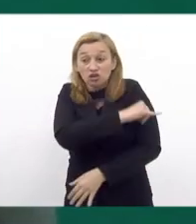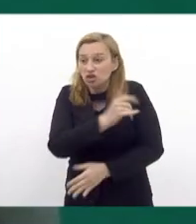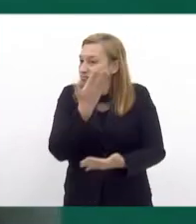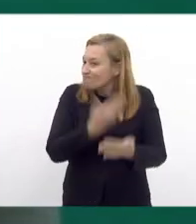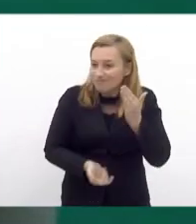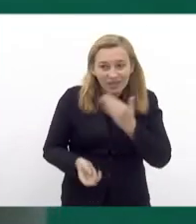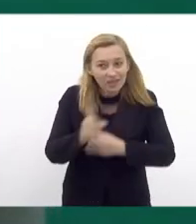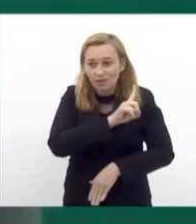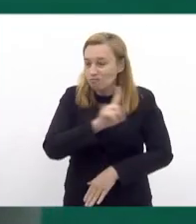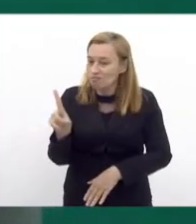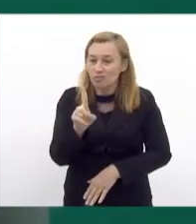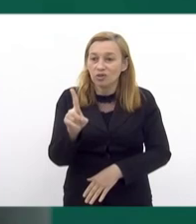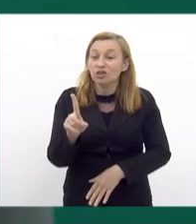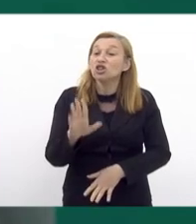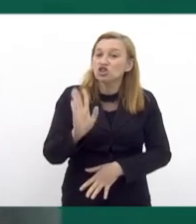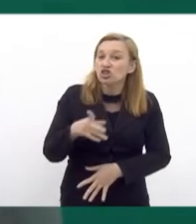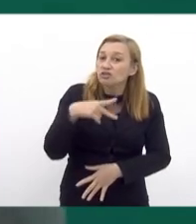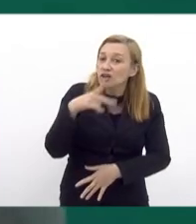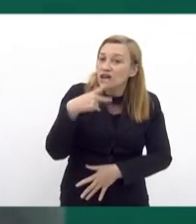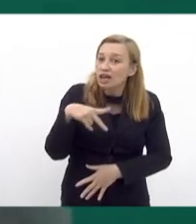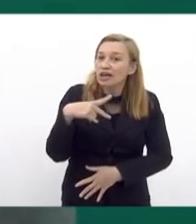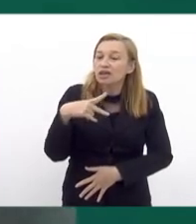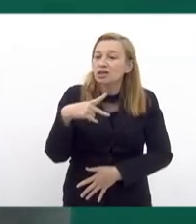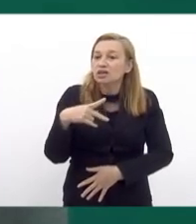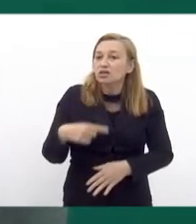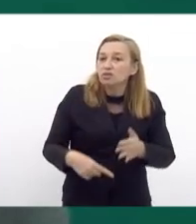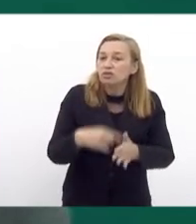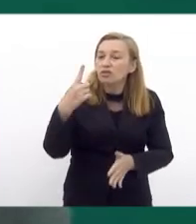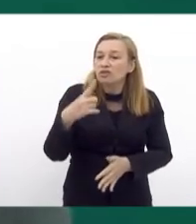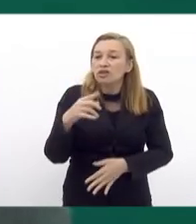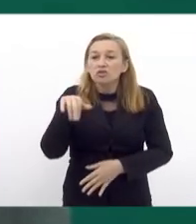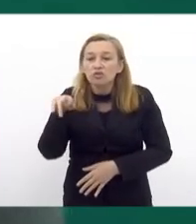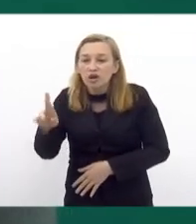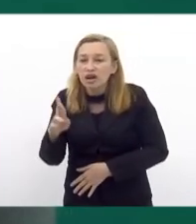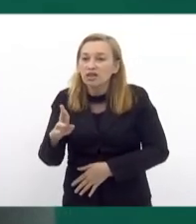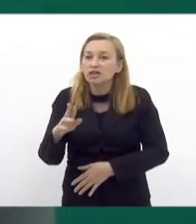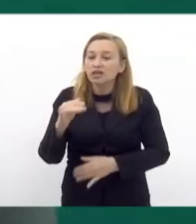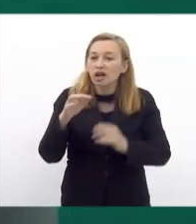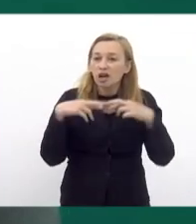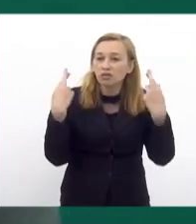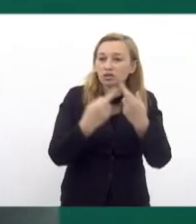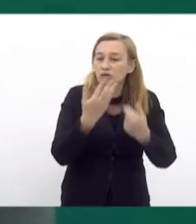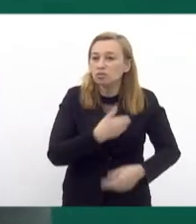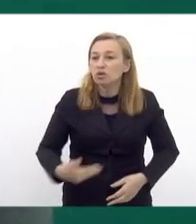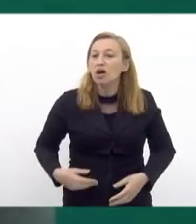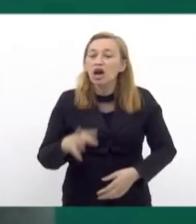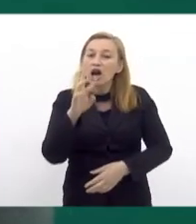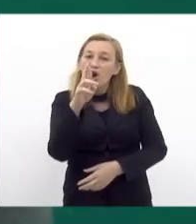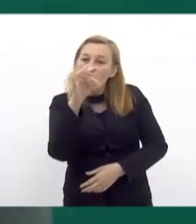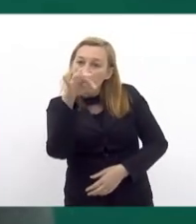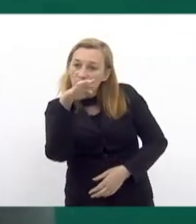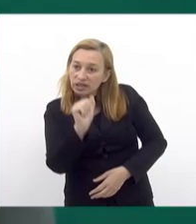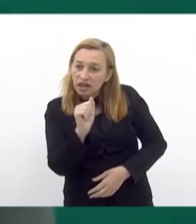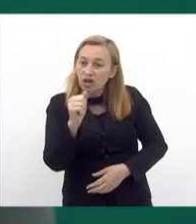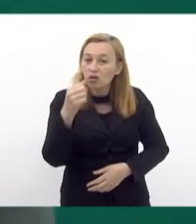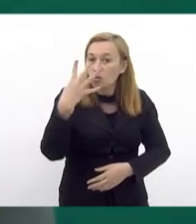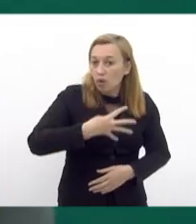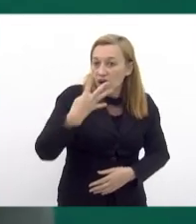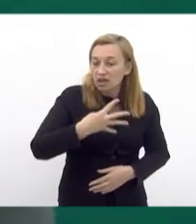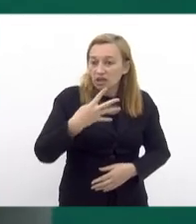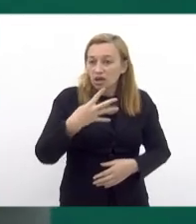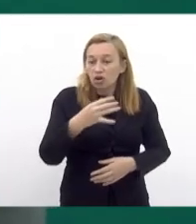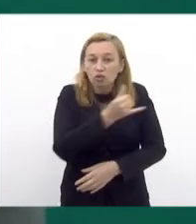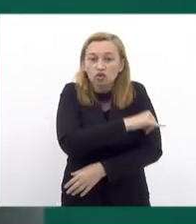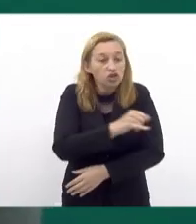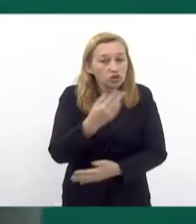perder mais. Como eu falei, uma vez o Wagner trouxe aquela audiência pública sobre a Rota 4, né? O Rio de Janeiro não pode se dar ao